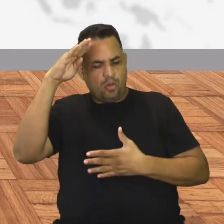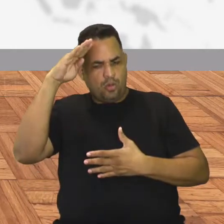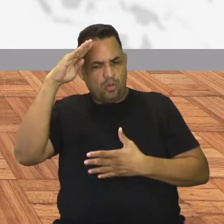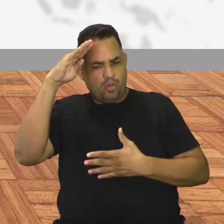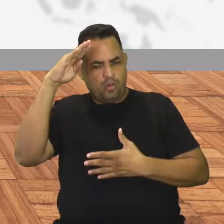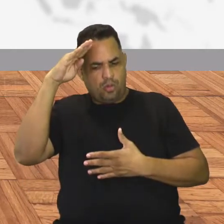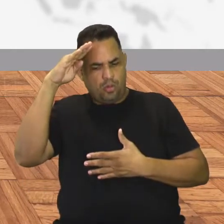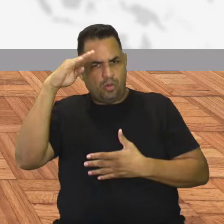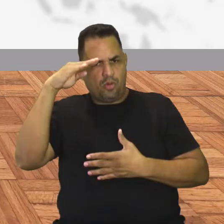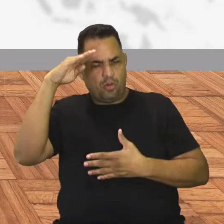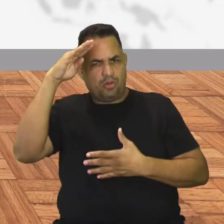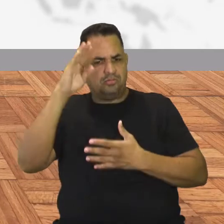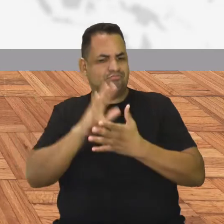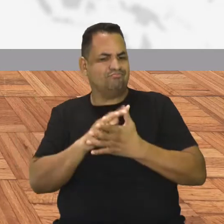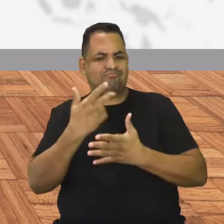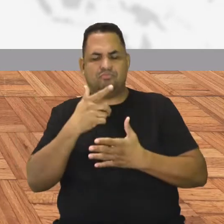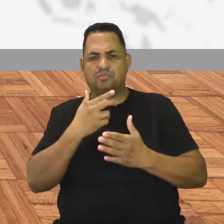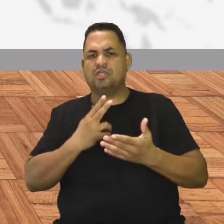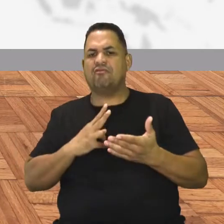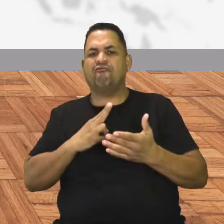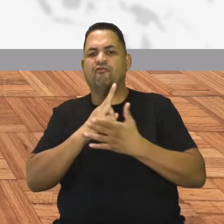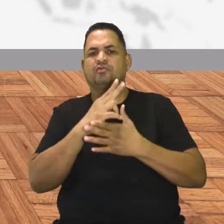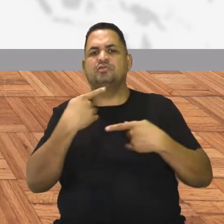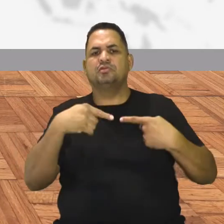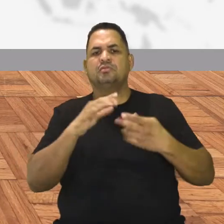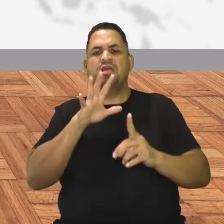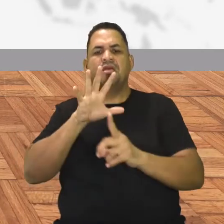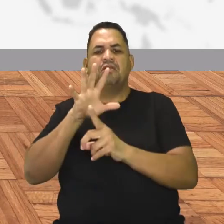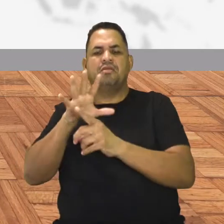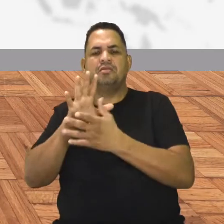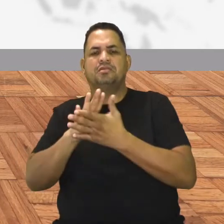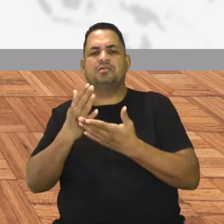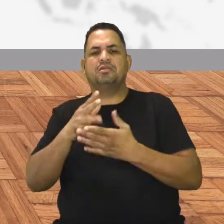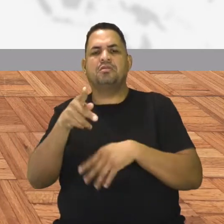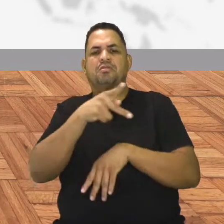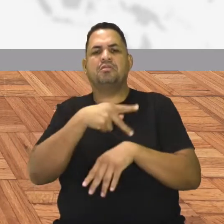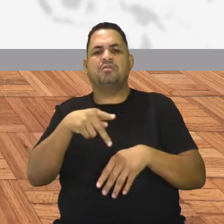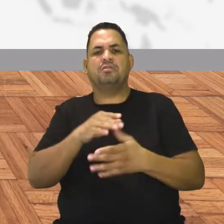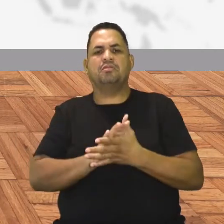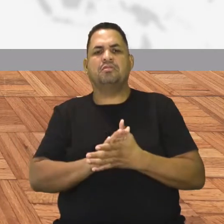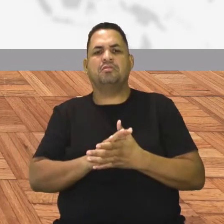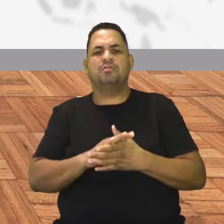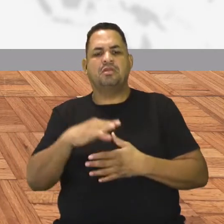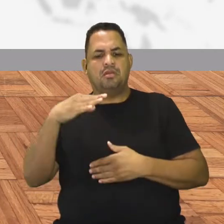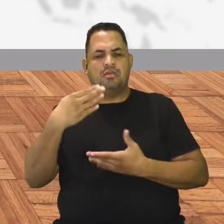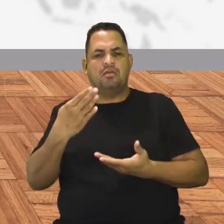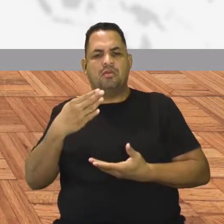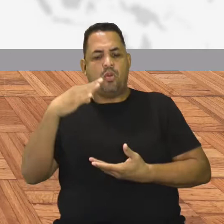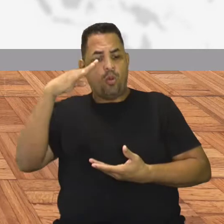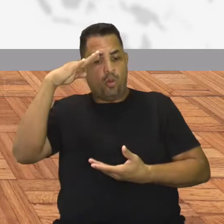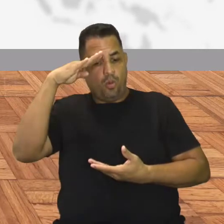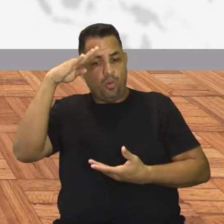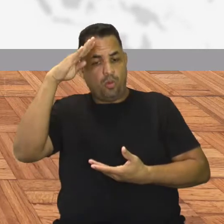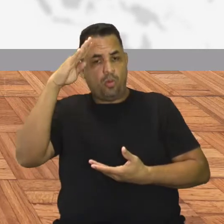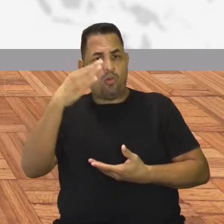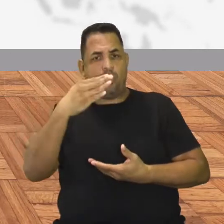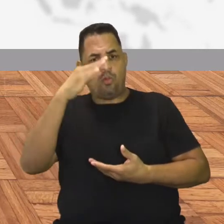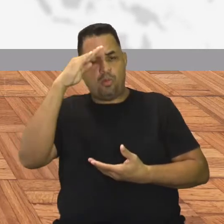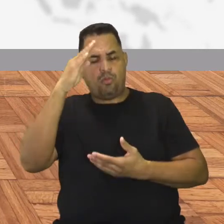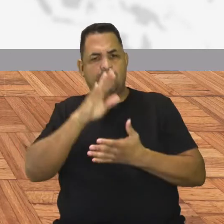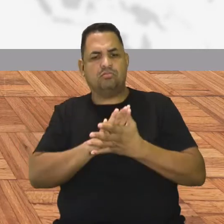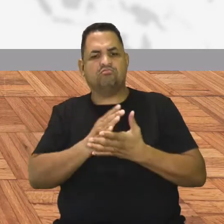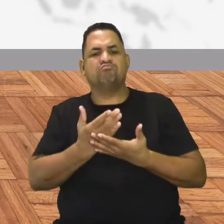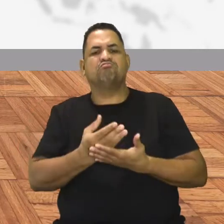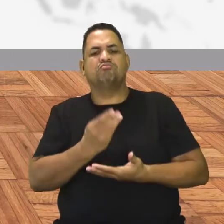tem força política para influenciar nenhum país. Cuba, pobre da Cuba, tenta se sobreviver com os